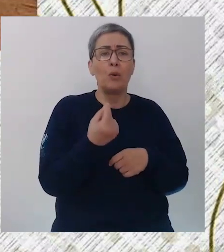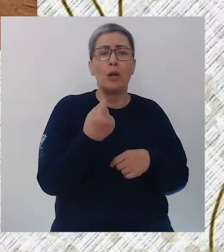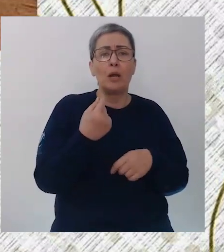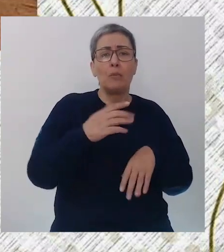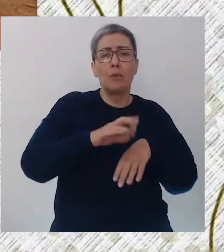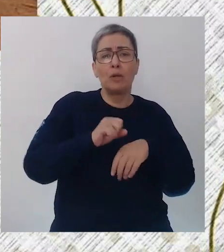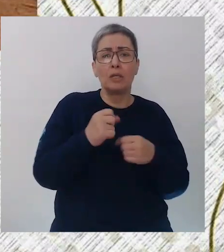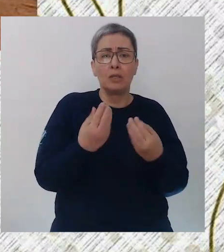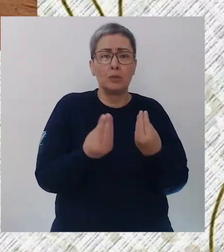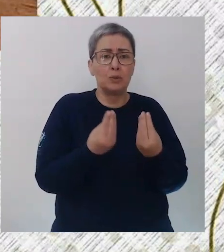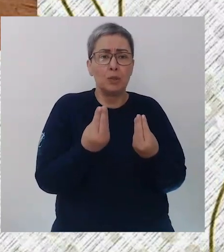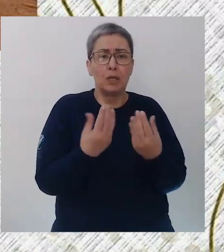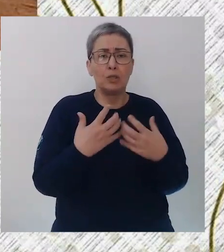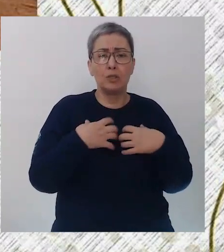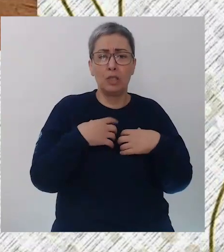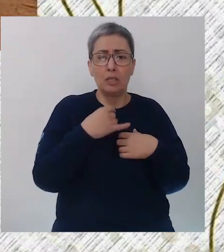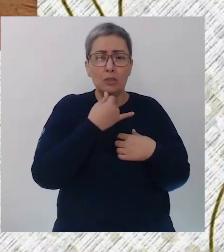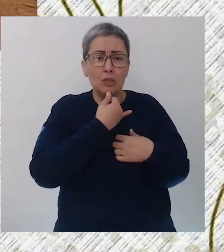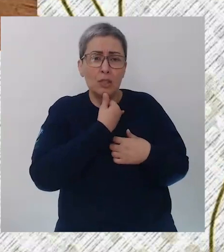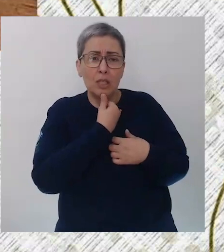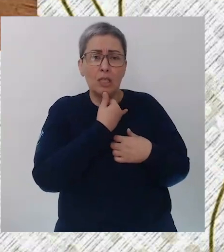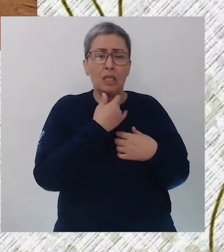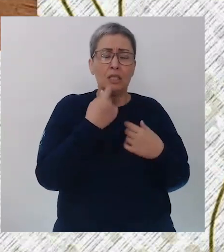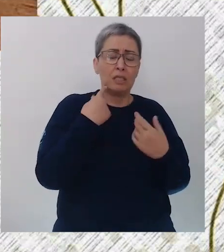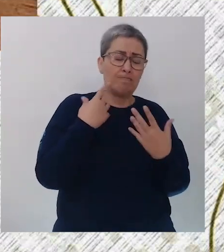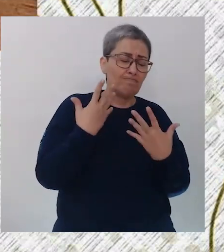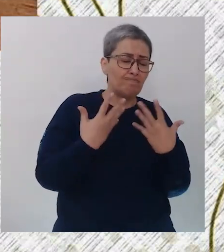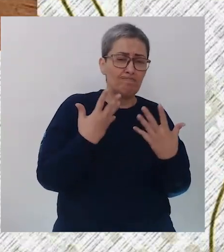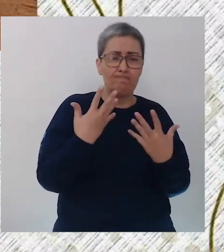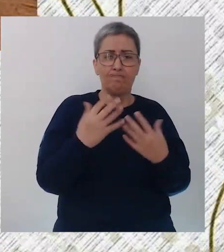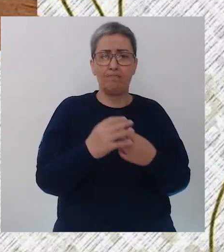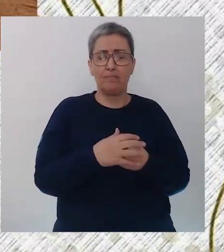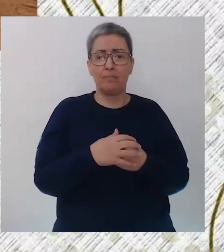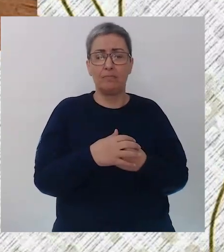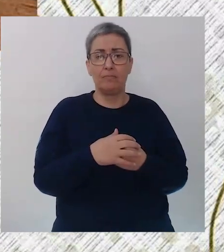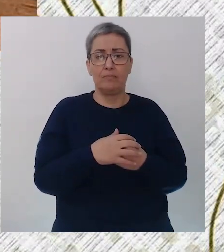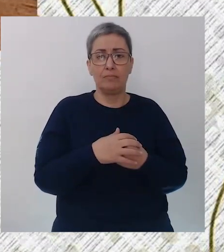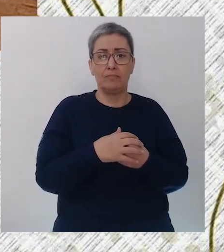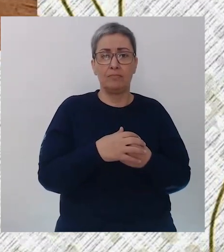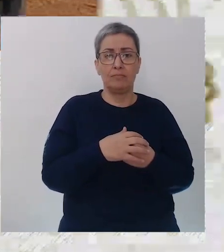está segurando dessa forma, assim, triste, né? Meio desolado?